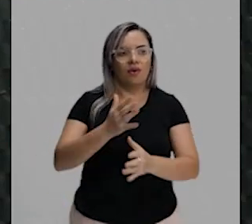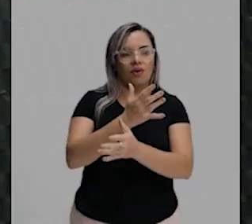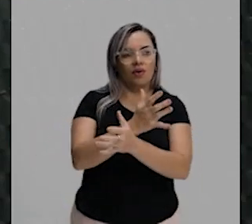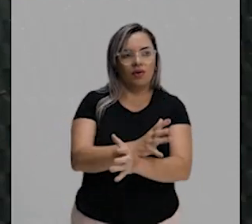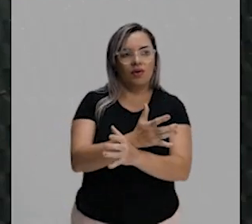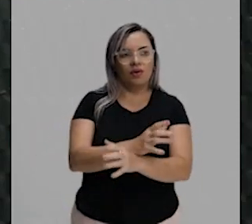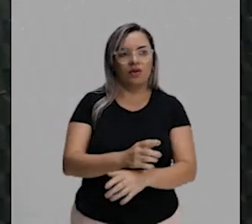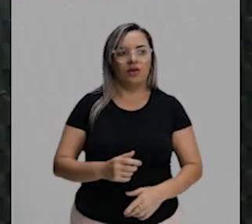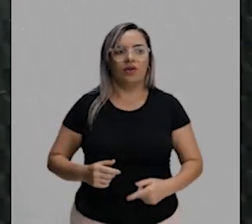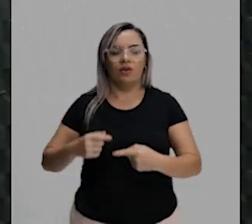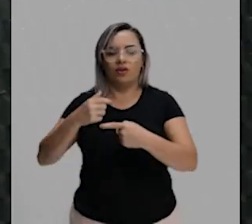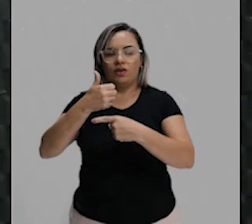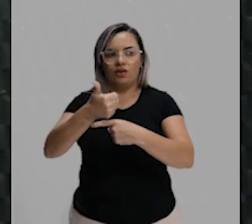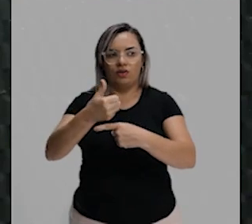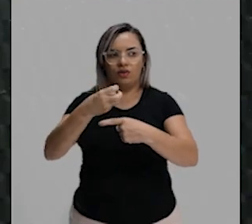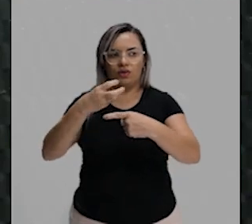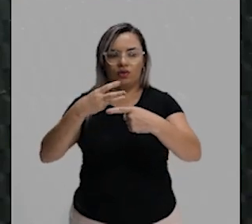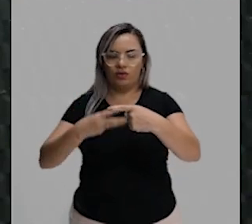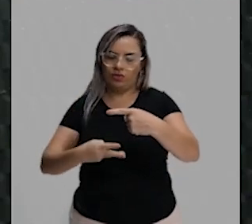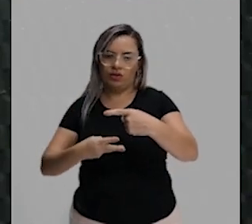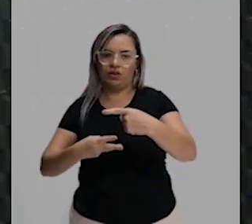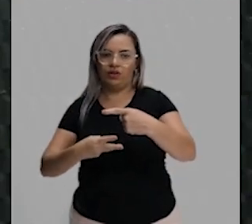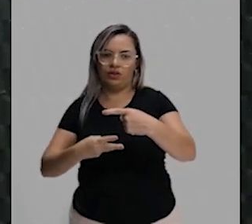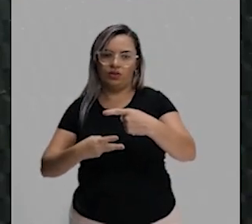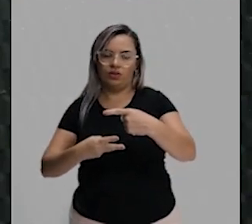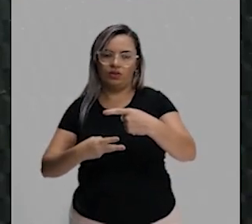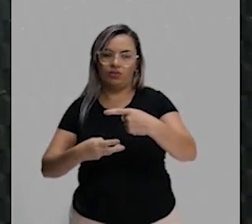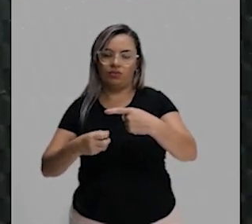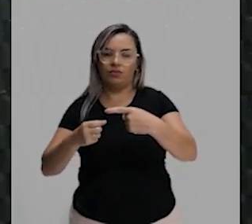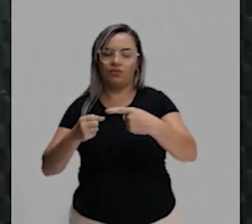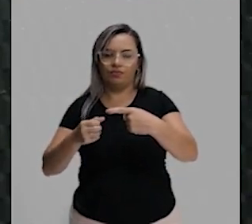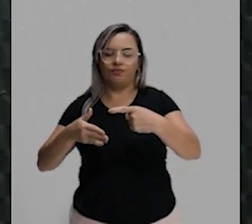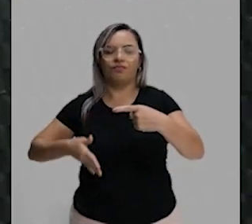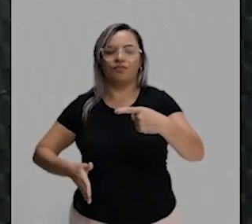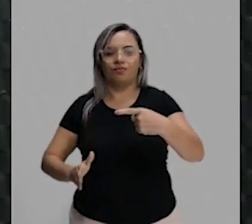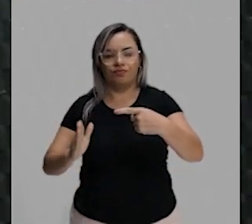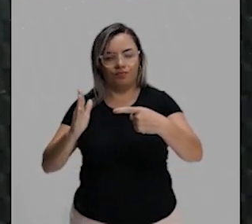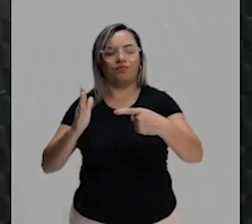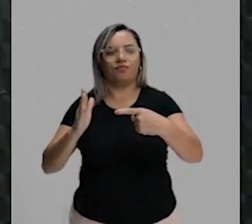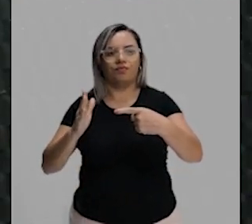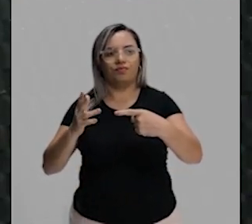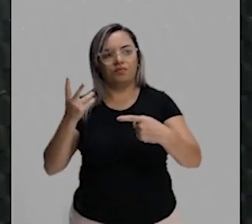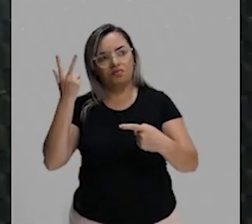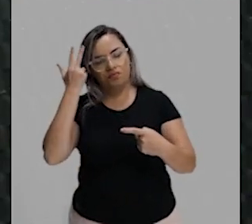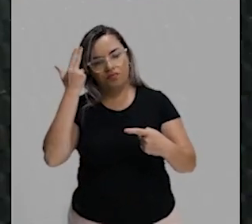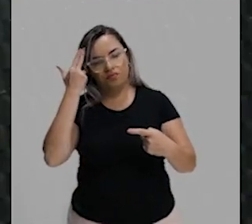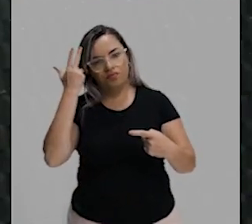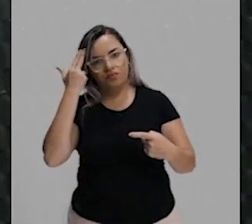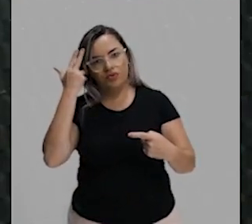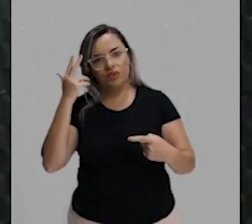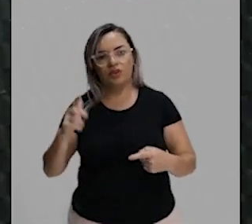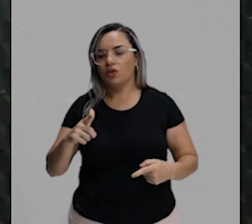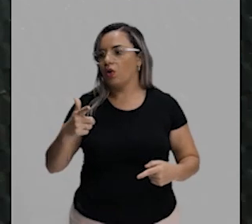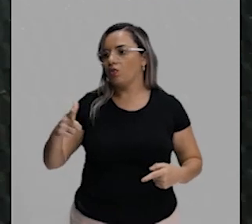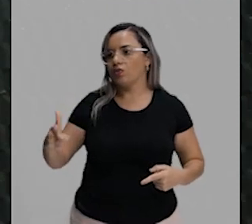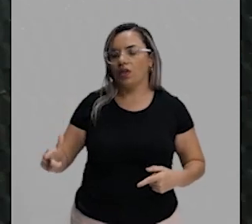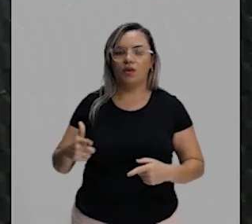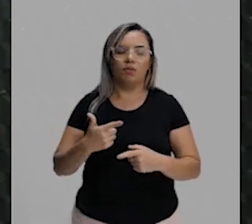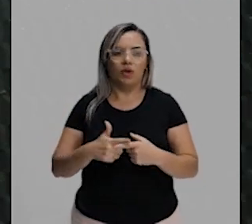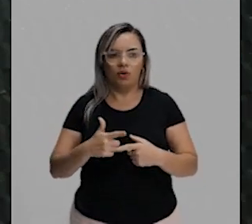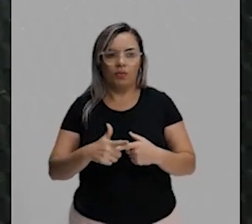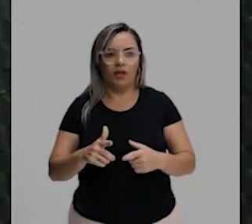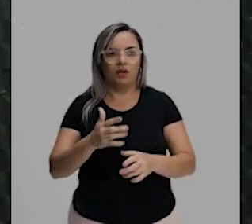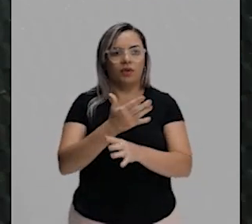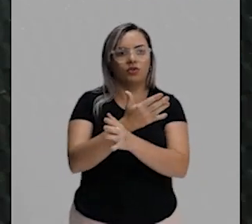de nascerem indivíduos normais, ok? Então, a gente nunca leva em